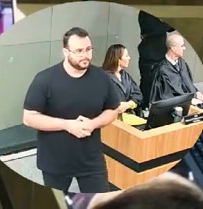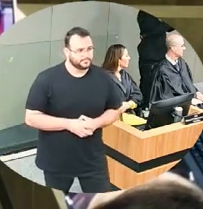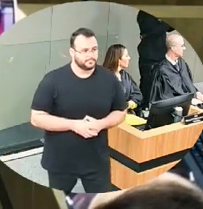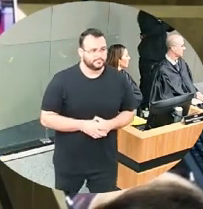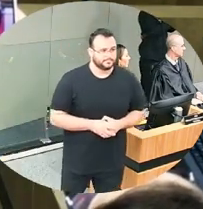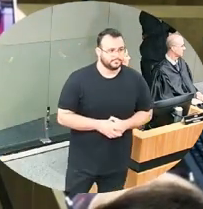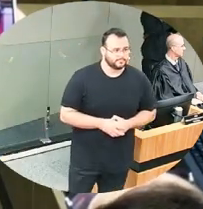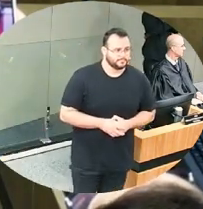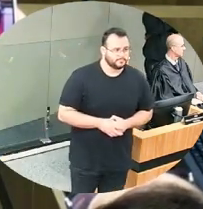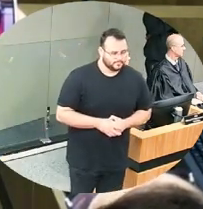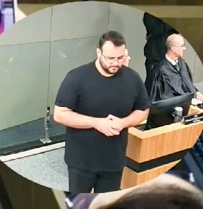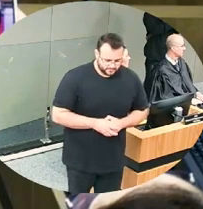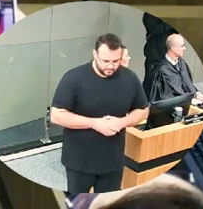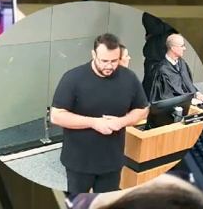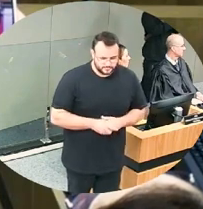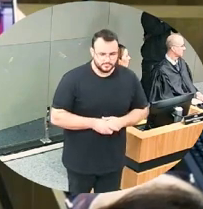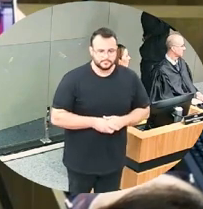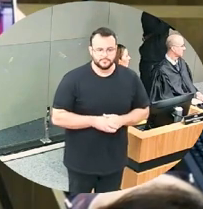empossada